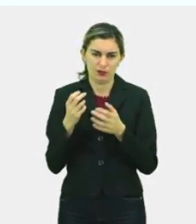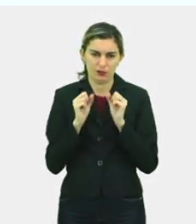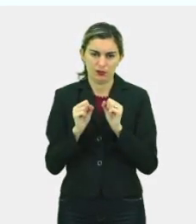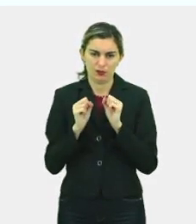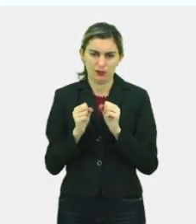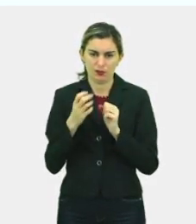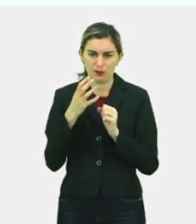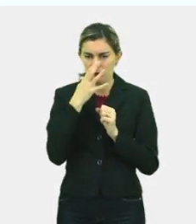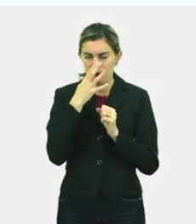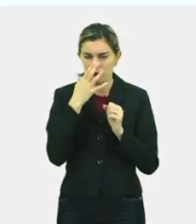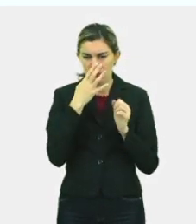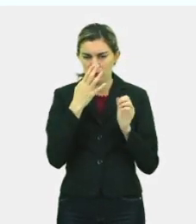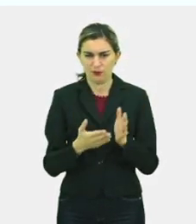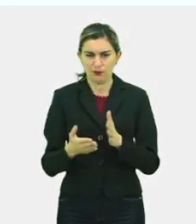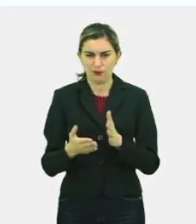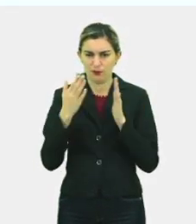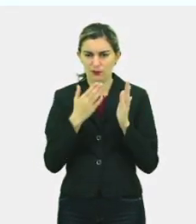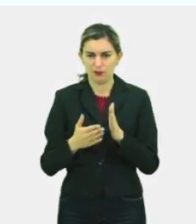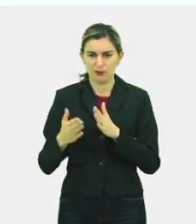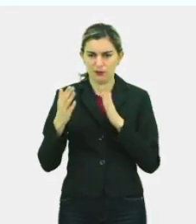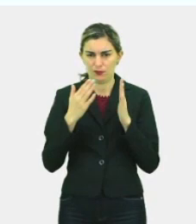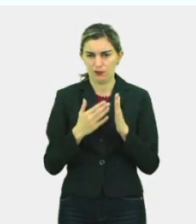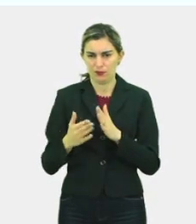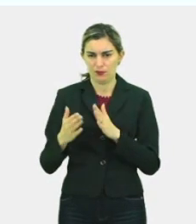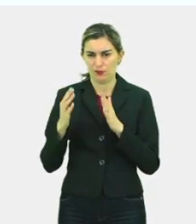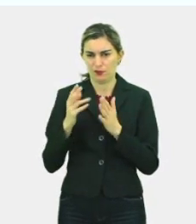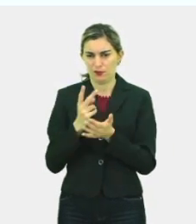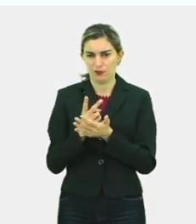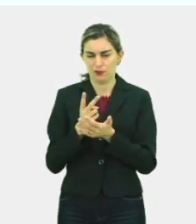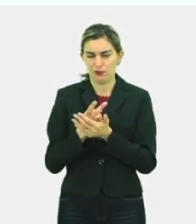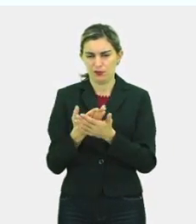e você pode assistir quantas vezes você quiser, porque fica